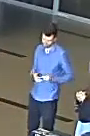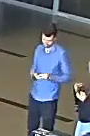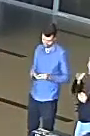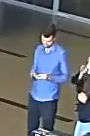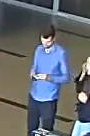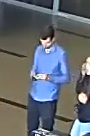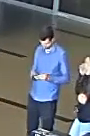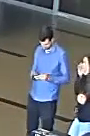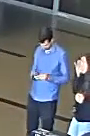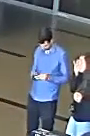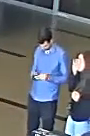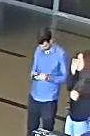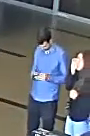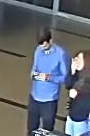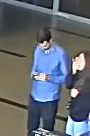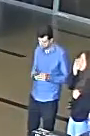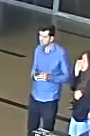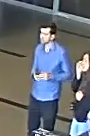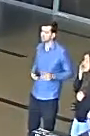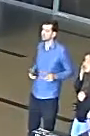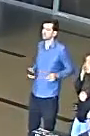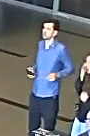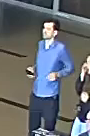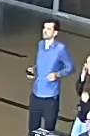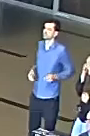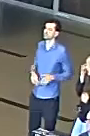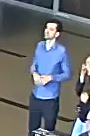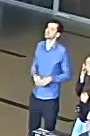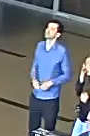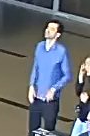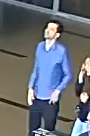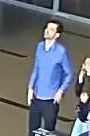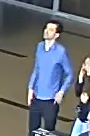que é representante do advip do